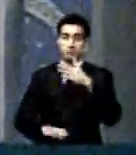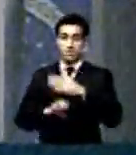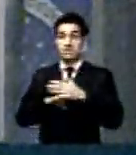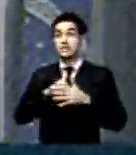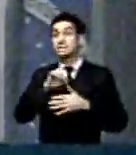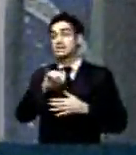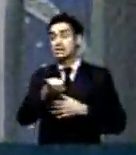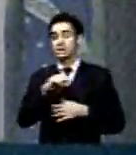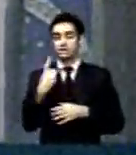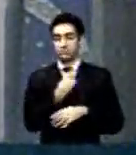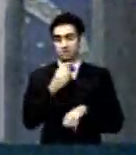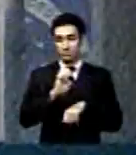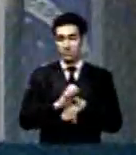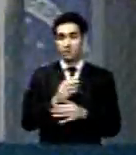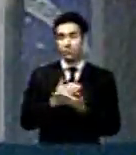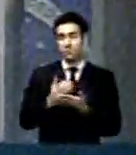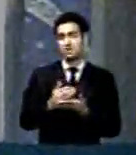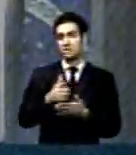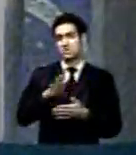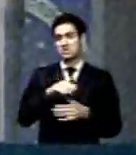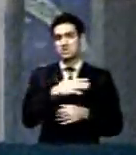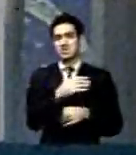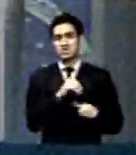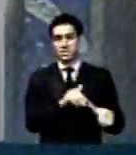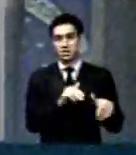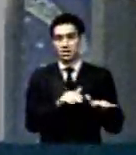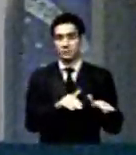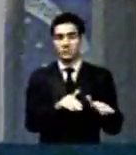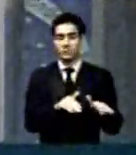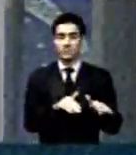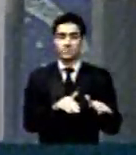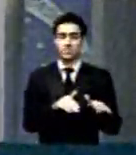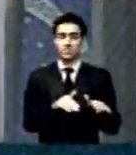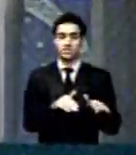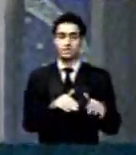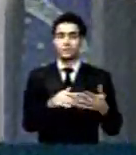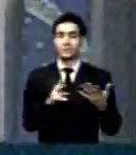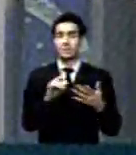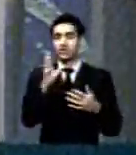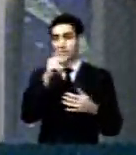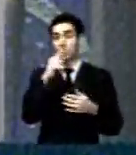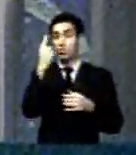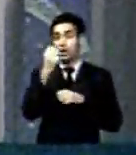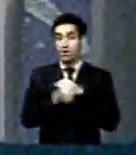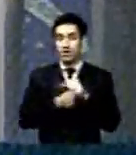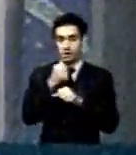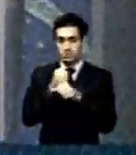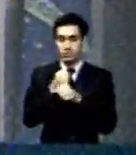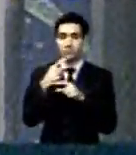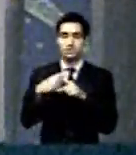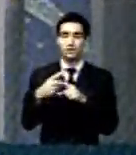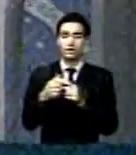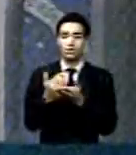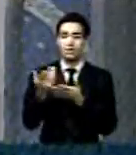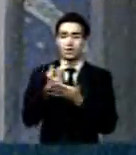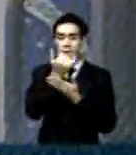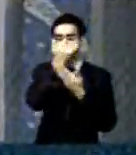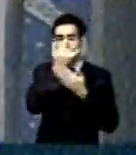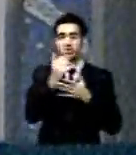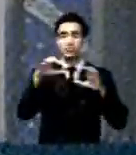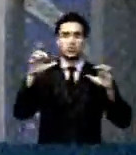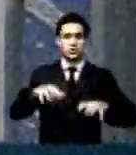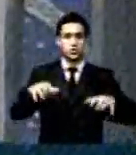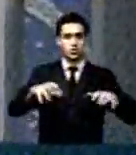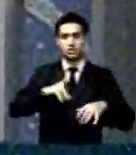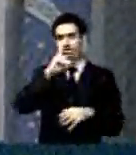as obras por volta do mês de setembro, temos condições de praticamente de ganhar um ano, visto que o período chuvoso ele é bastante